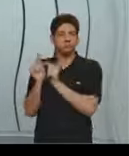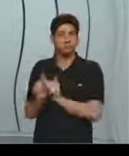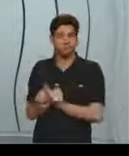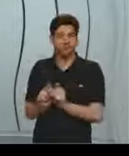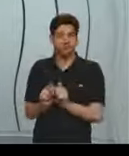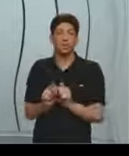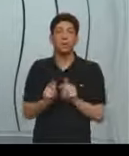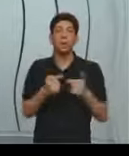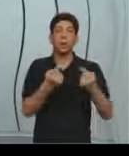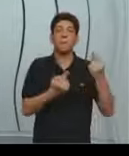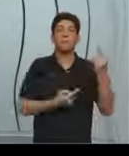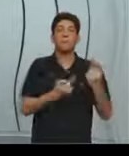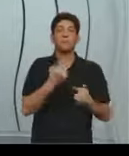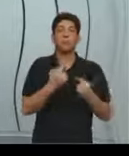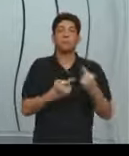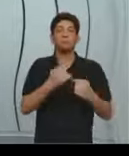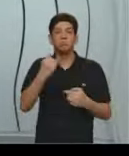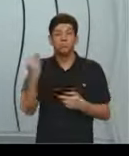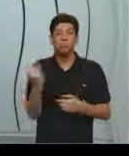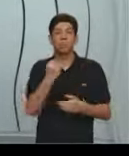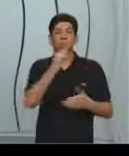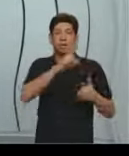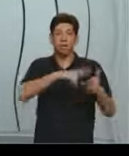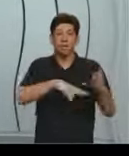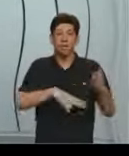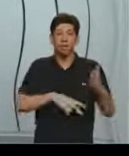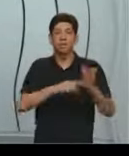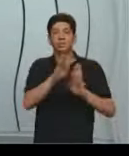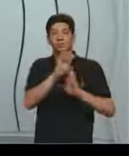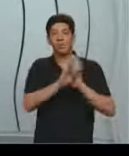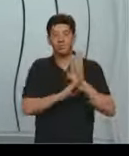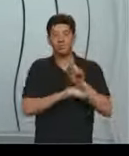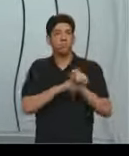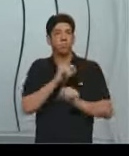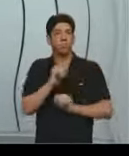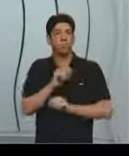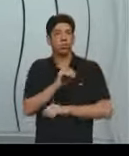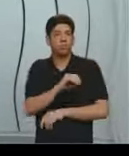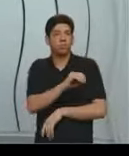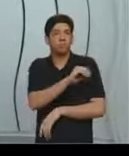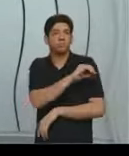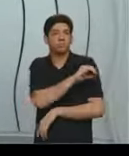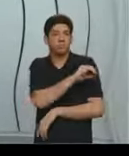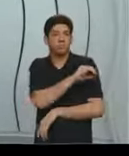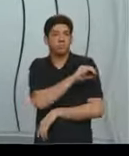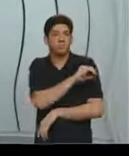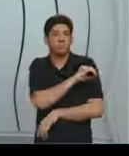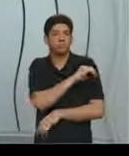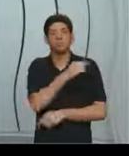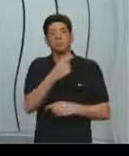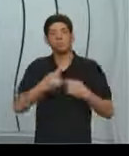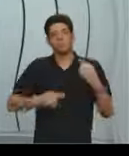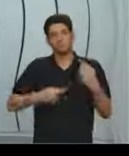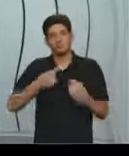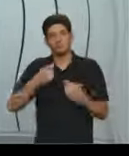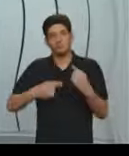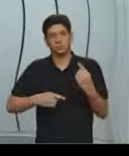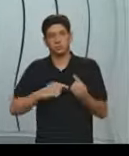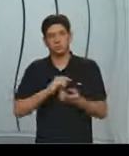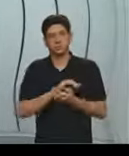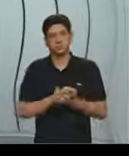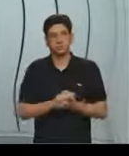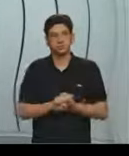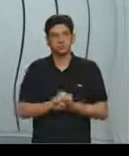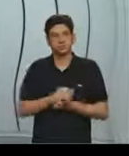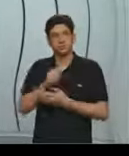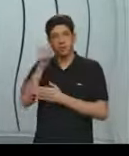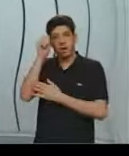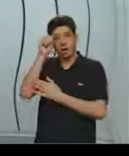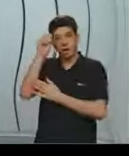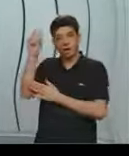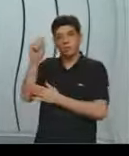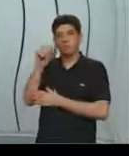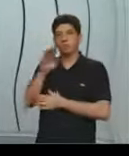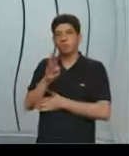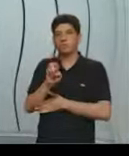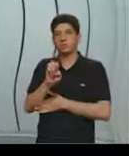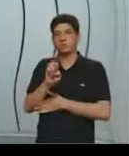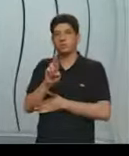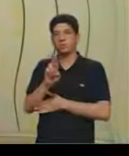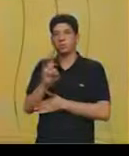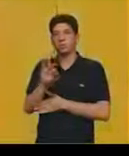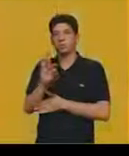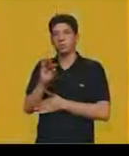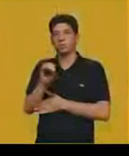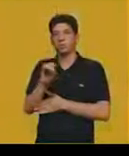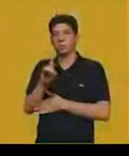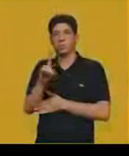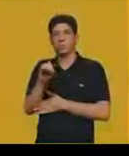políticas que não prescinde que a gente visitar esse texto que é o analfabeto político e o autor Bertoldo brecha Ela falou o seguinte